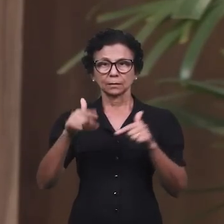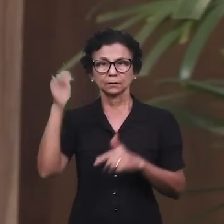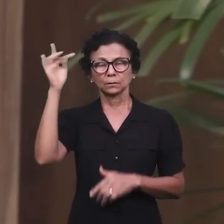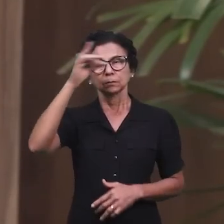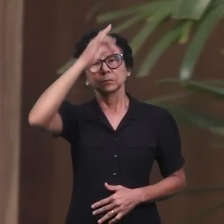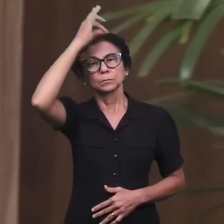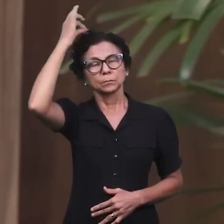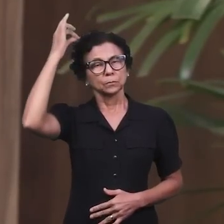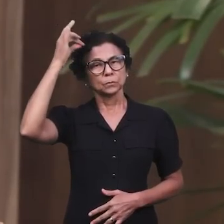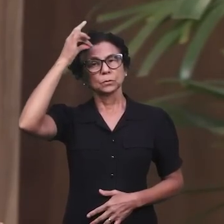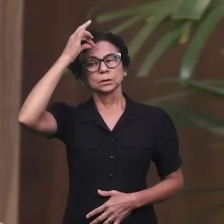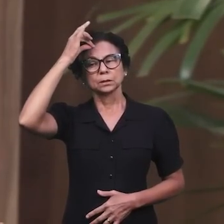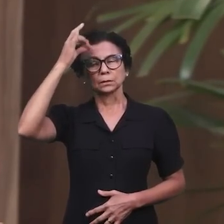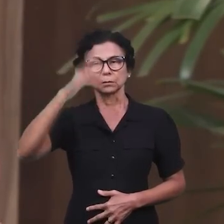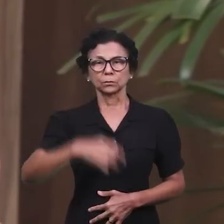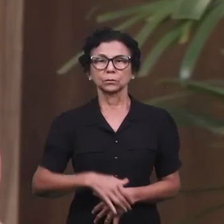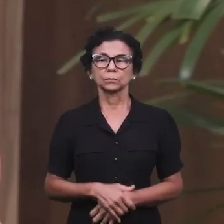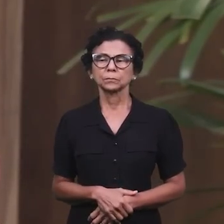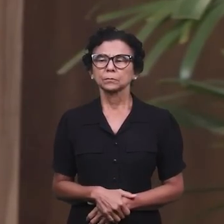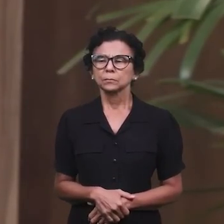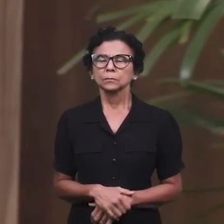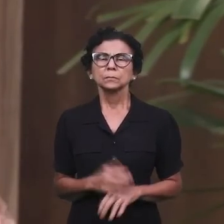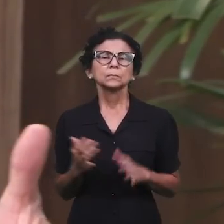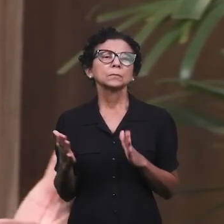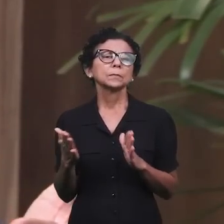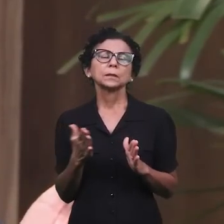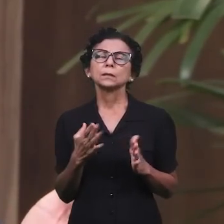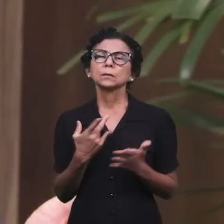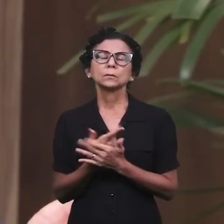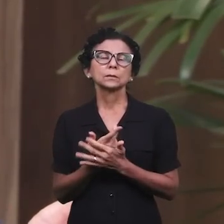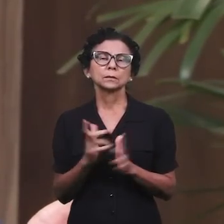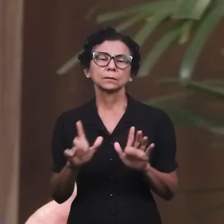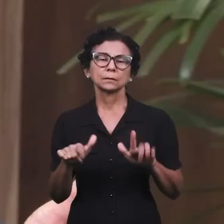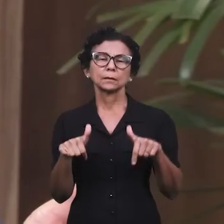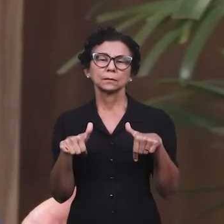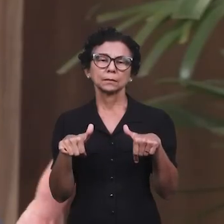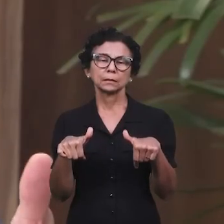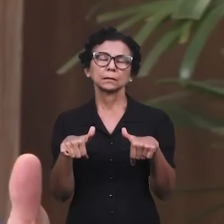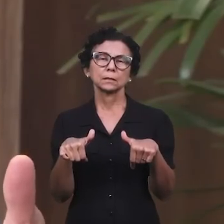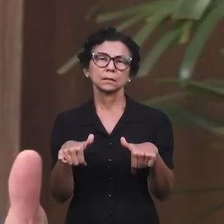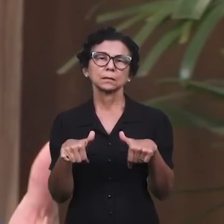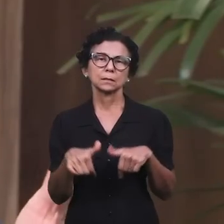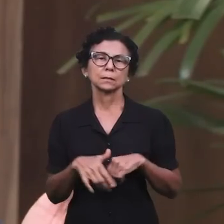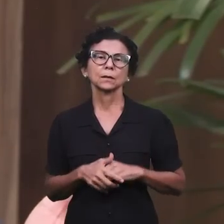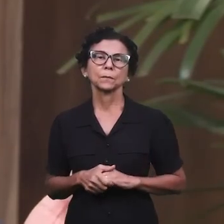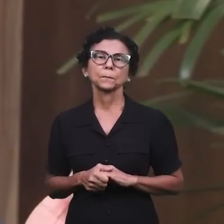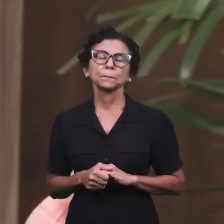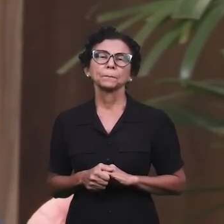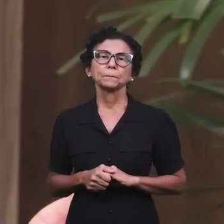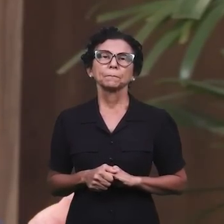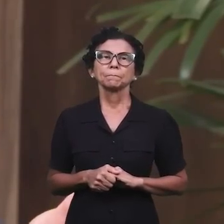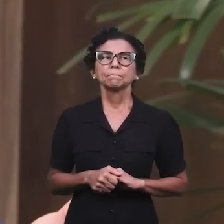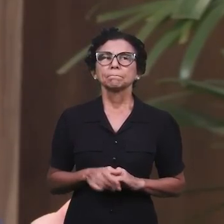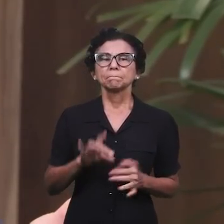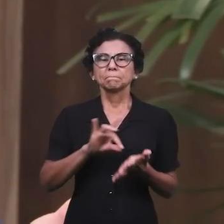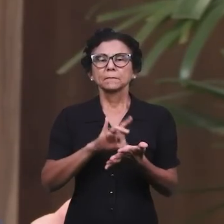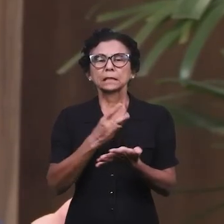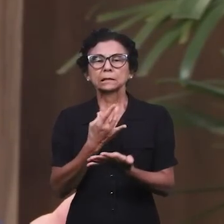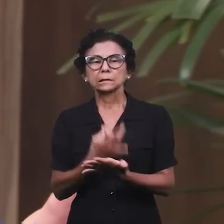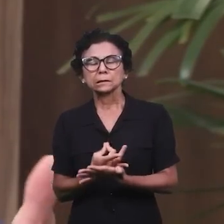tempo houve exatamente esta ação de estabelecer